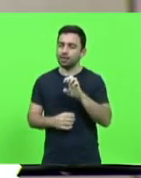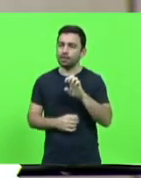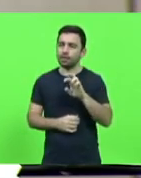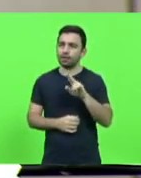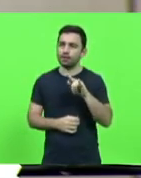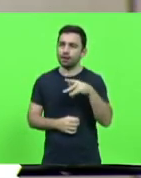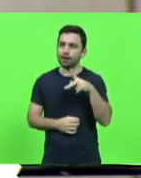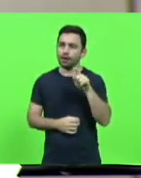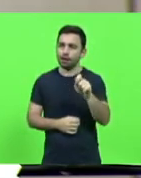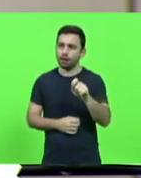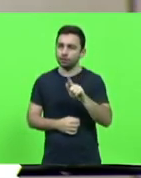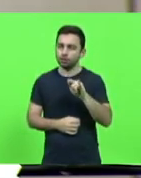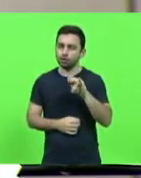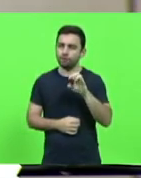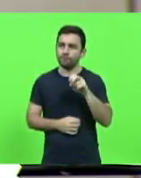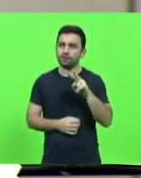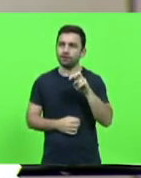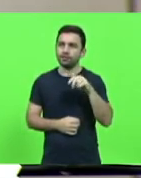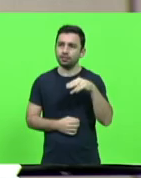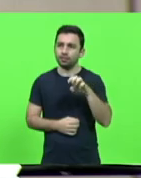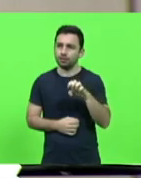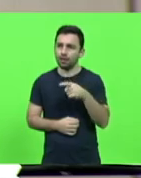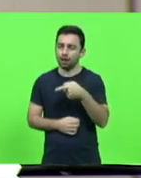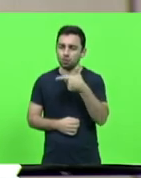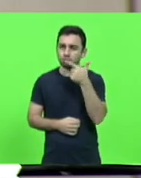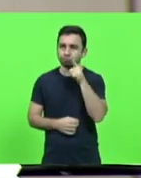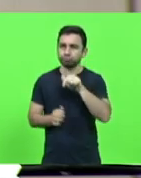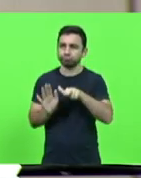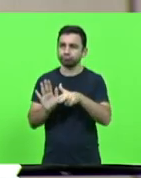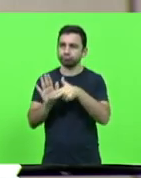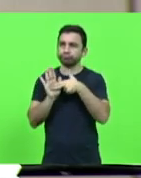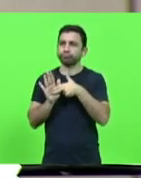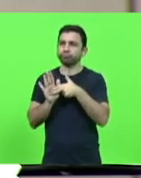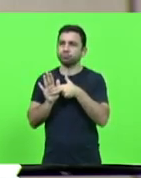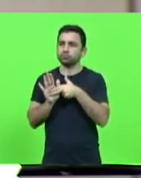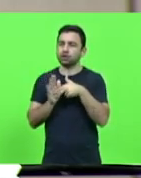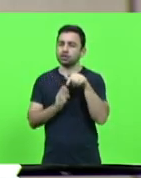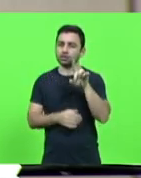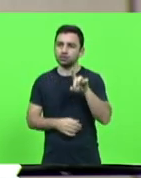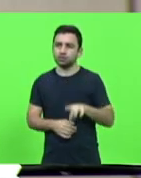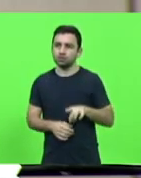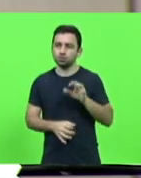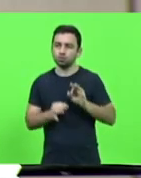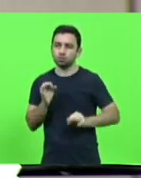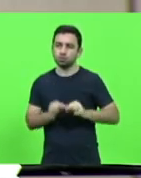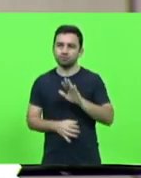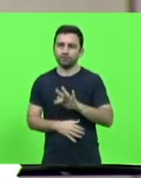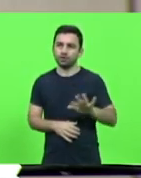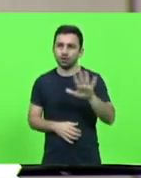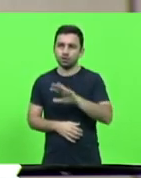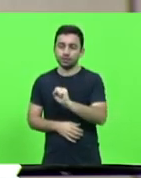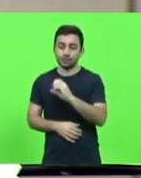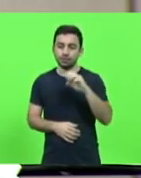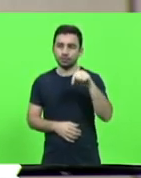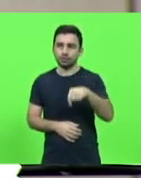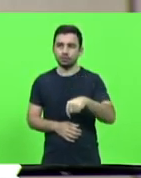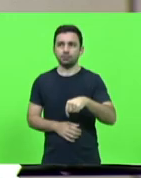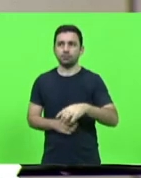Reupe, pela posse na direção da Justiça Federal em Santa Catarina. Em